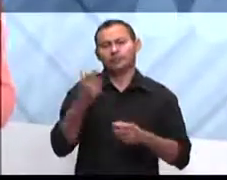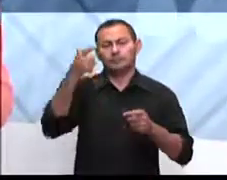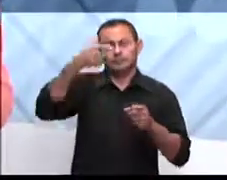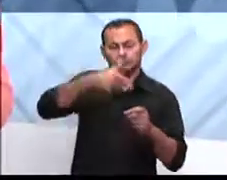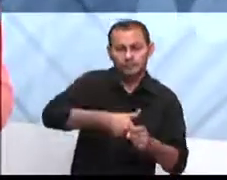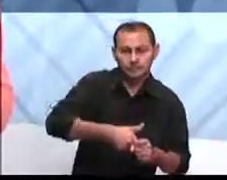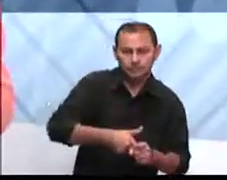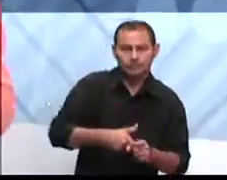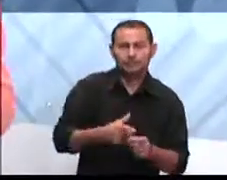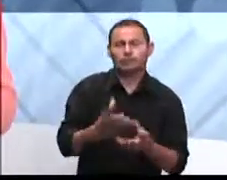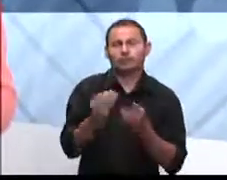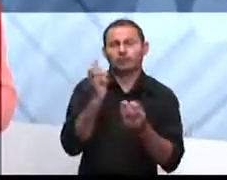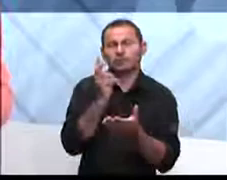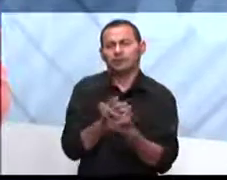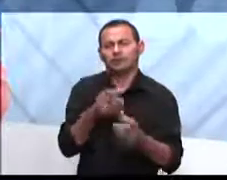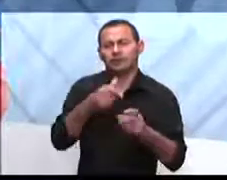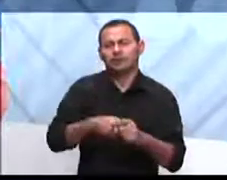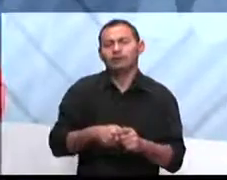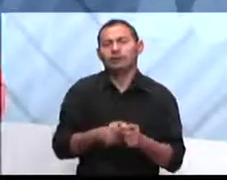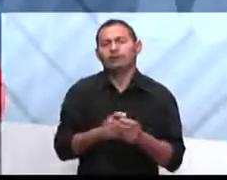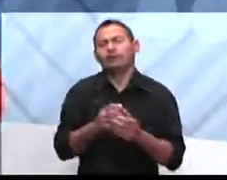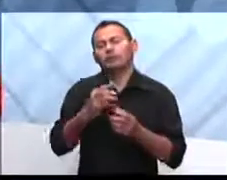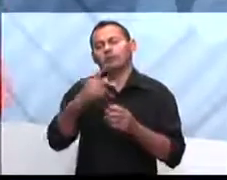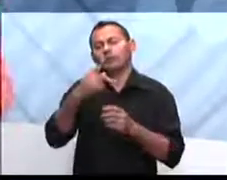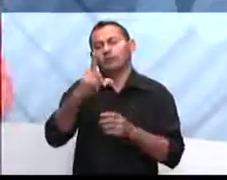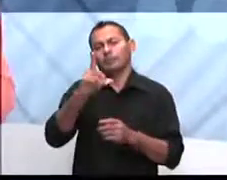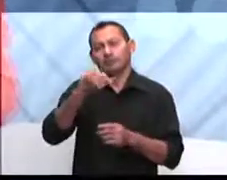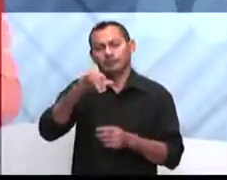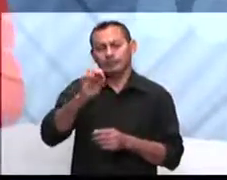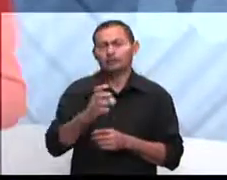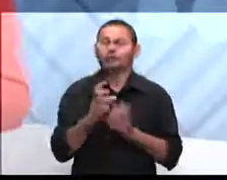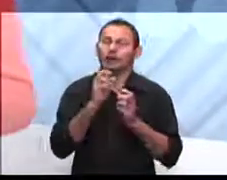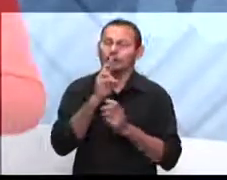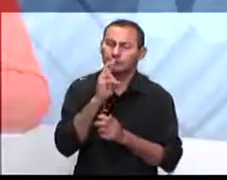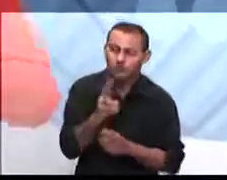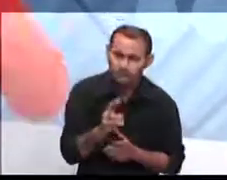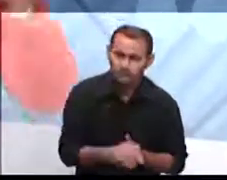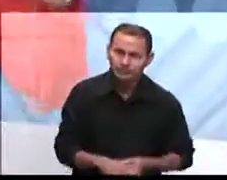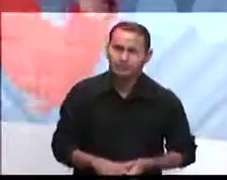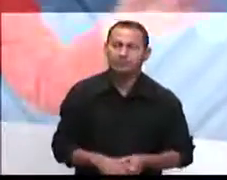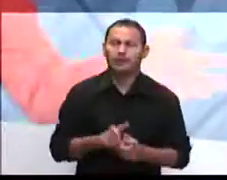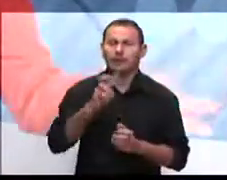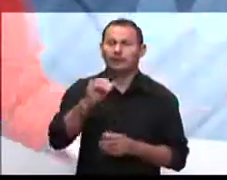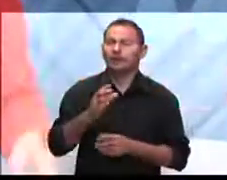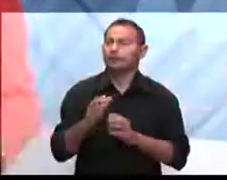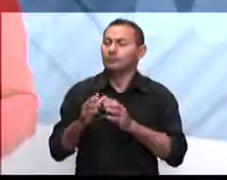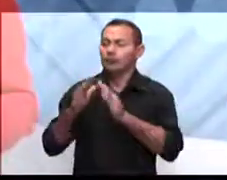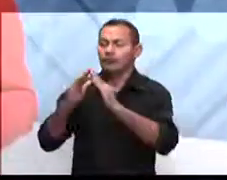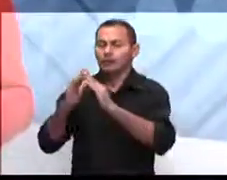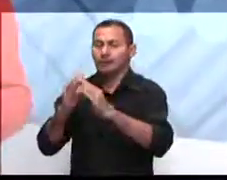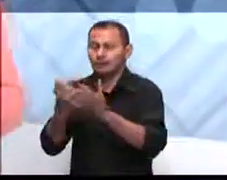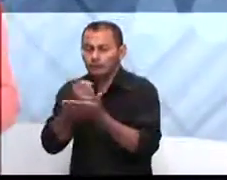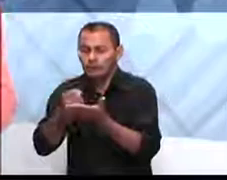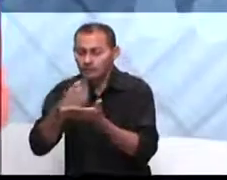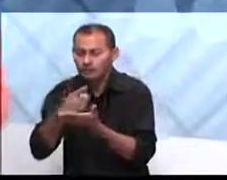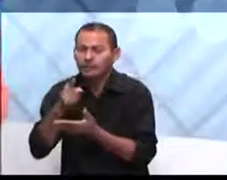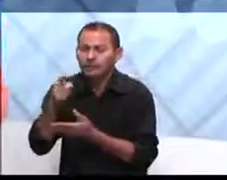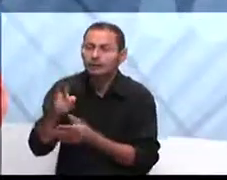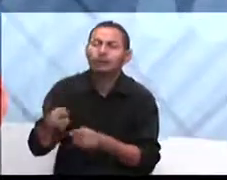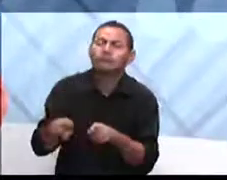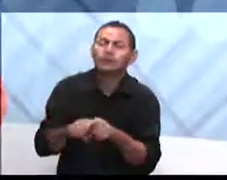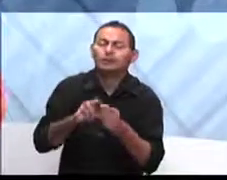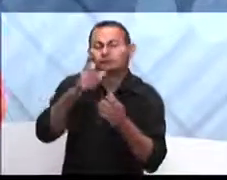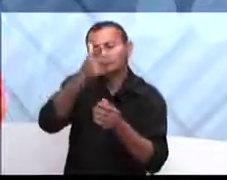abastecer o combustível, muitas vezes tem lá a pranchetinha e você responde, né? Você vai a uma farmácia ali e ali